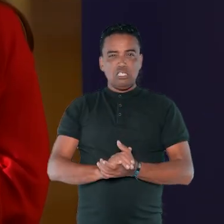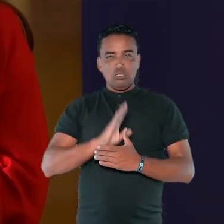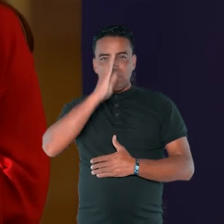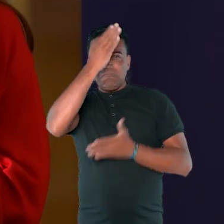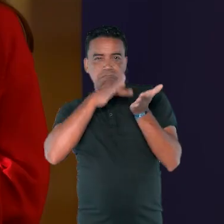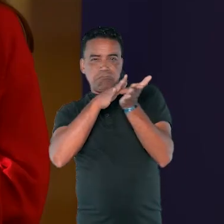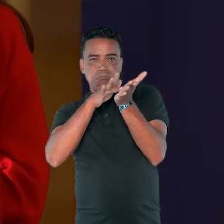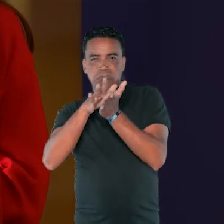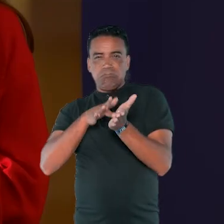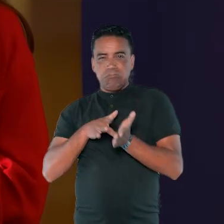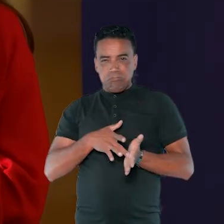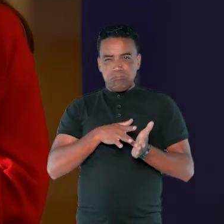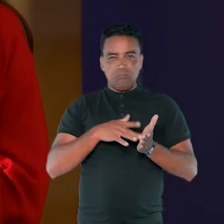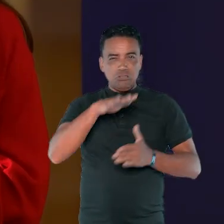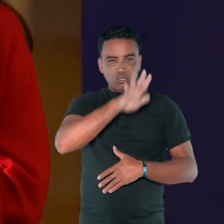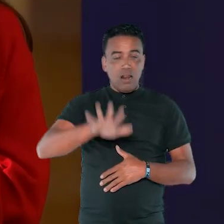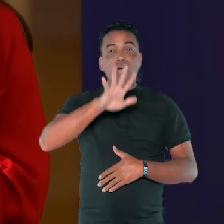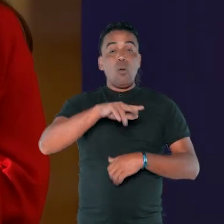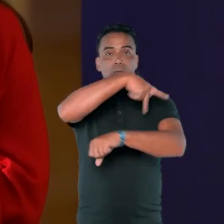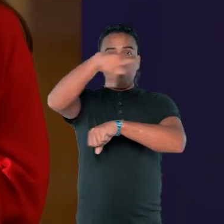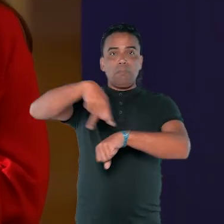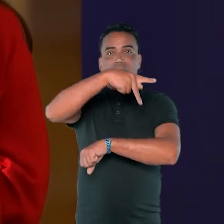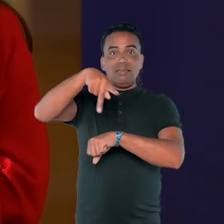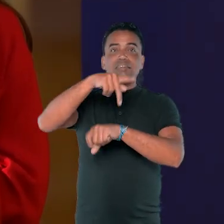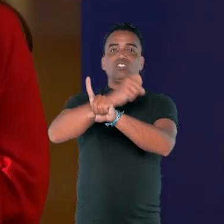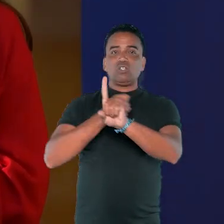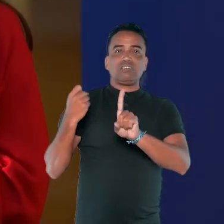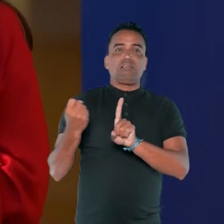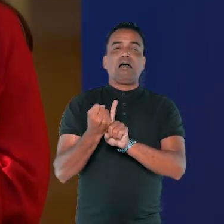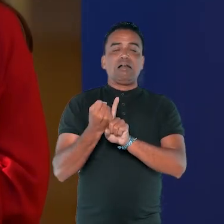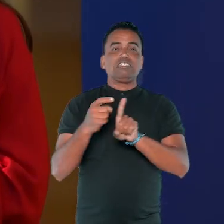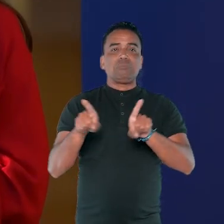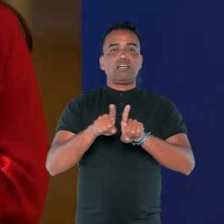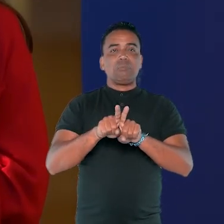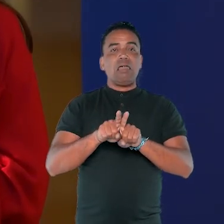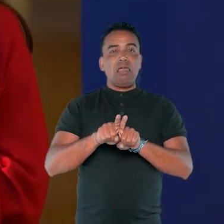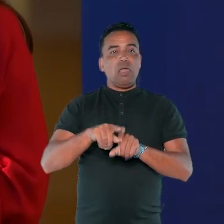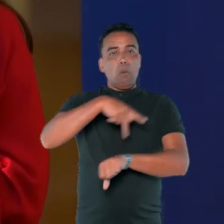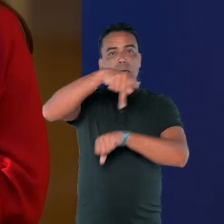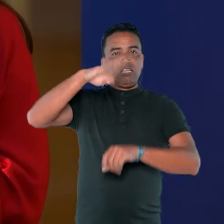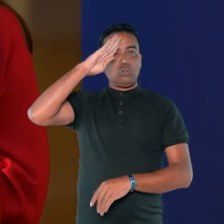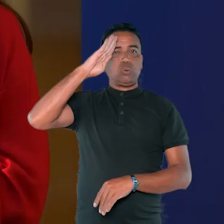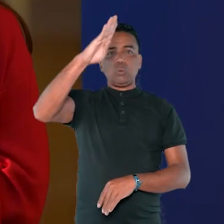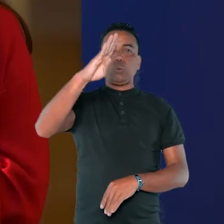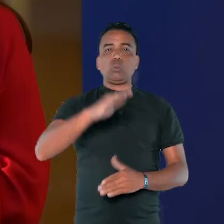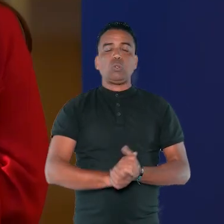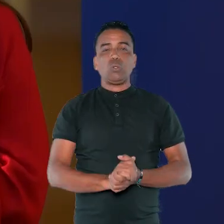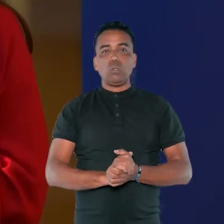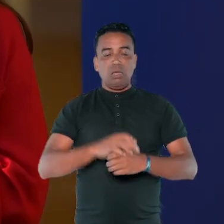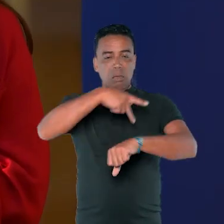Este é um país de civis e generais. Este é o país do